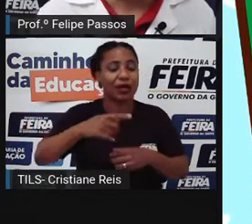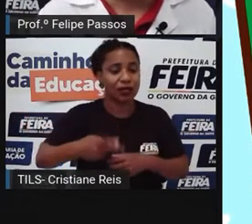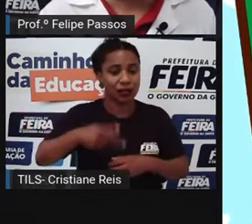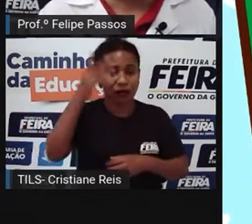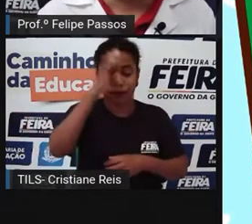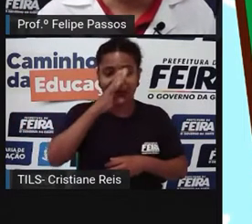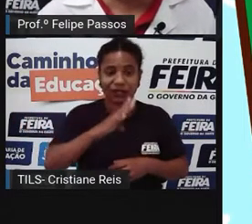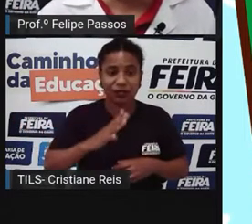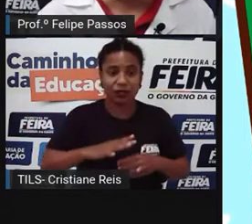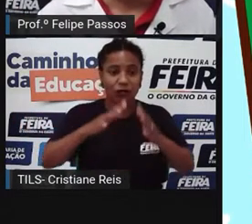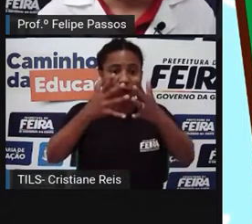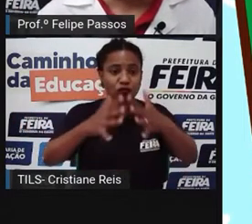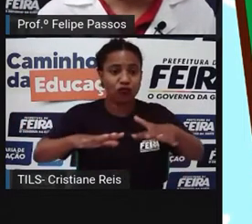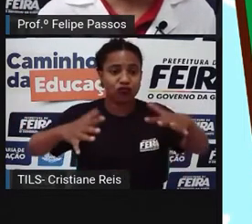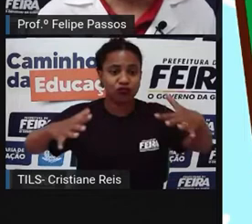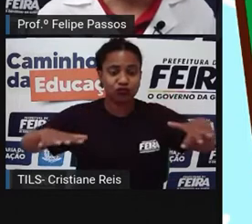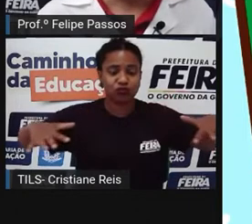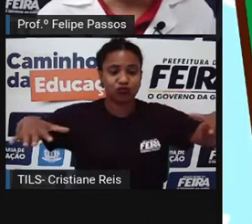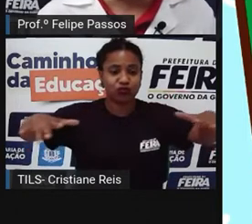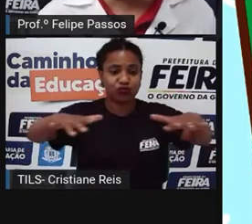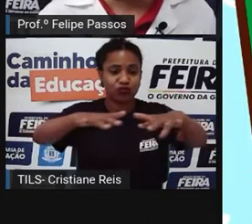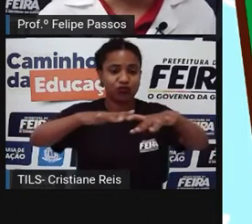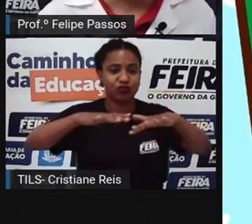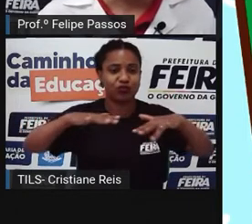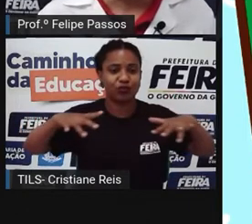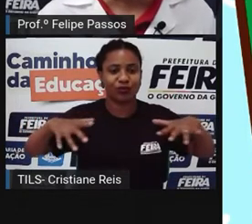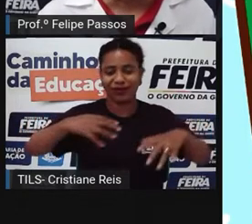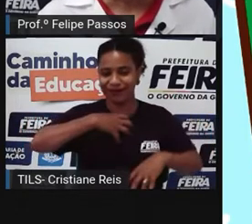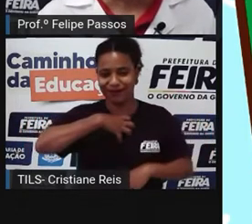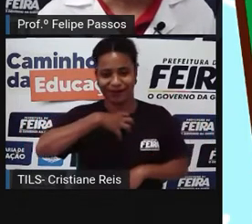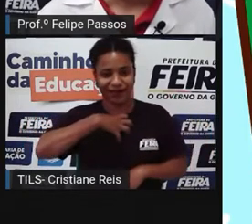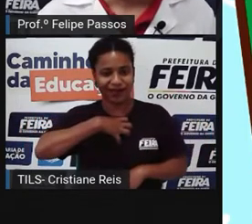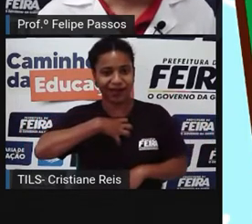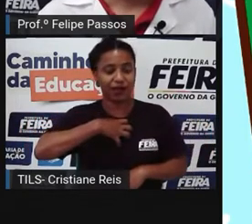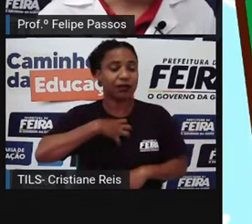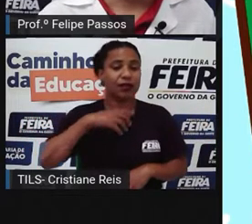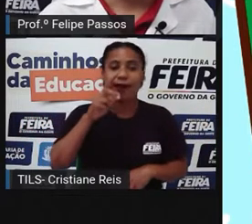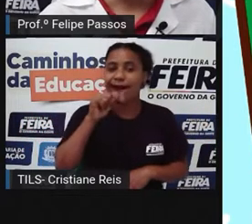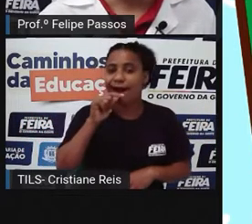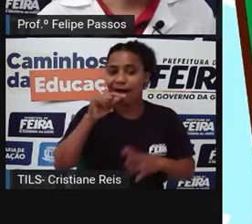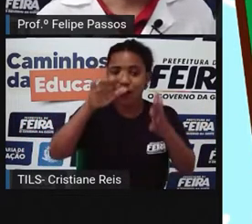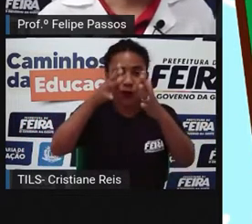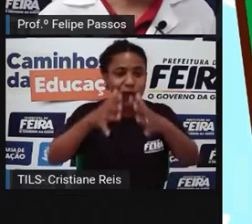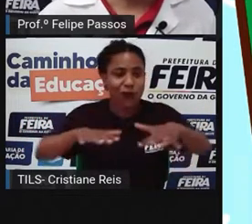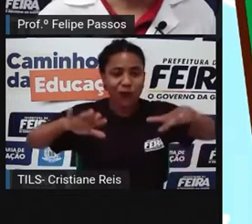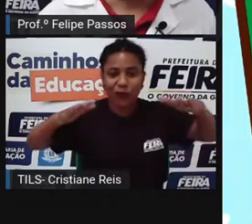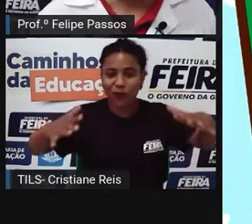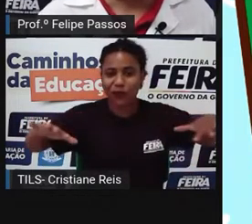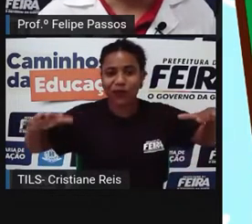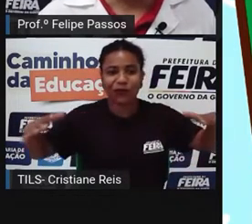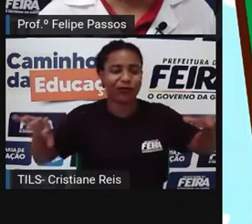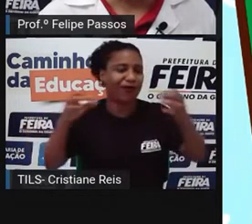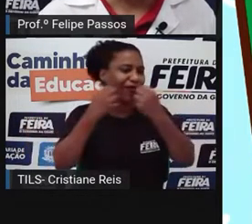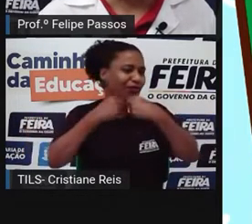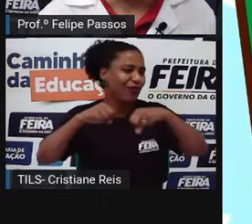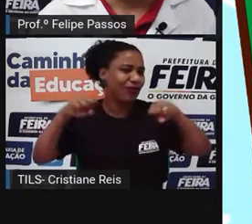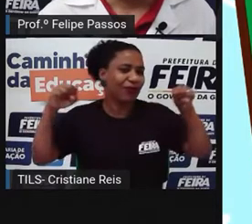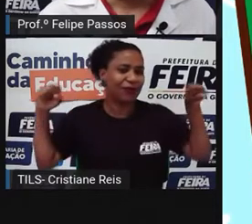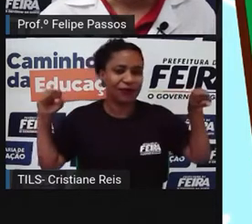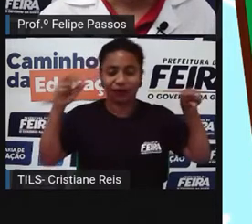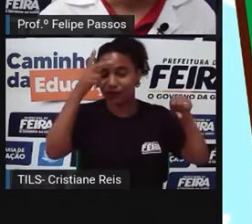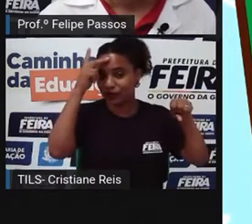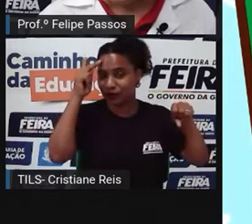A gente tem um litoral gigante. A Bahia, então, tem um litoral enorme. Então, a gente tem muito potencial turístico no nosso